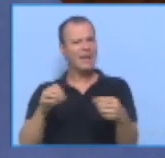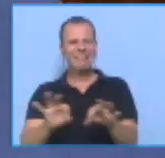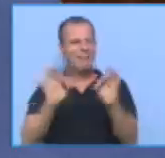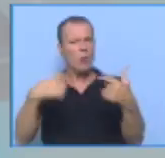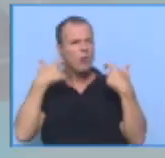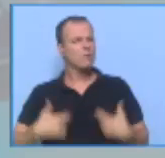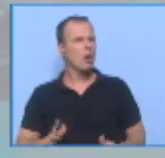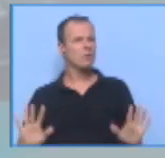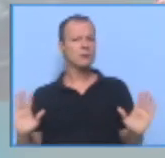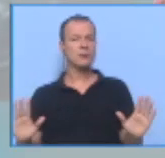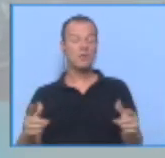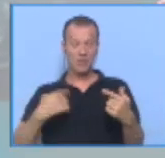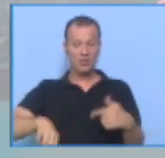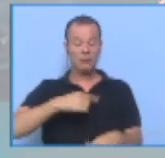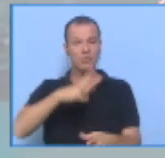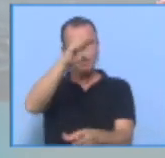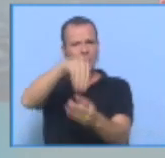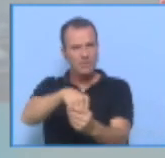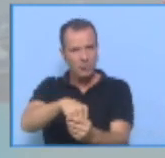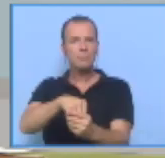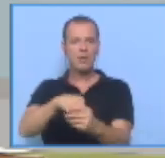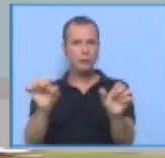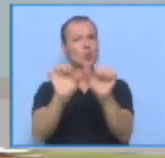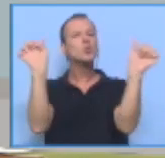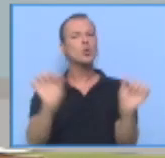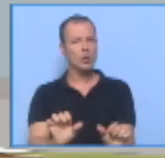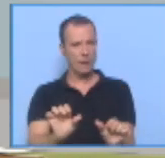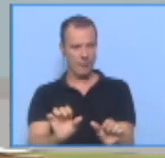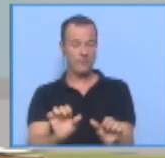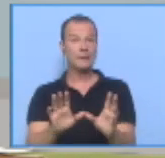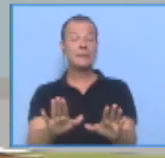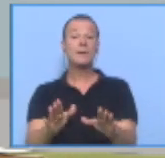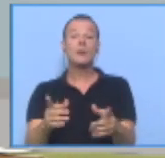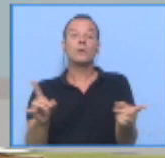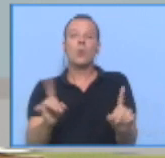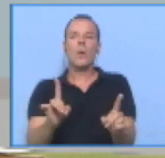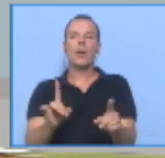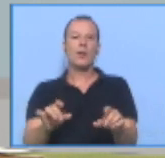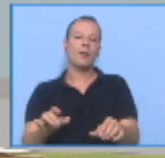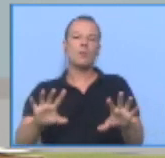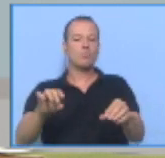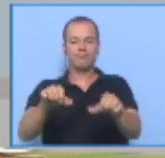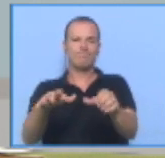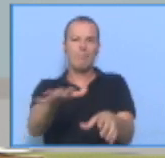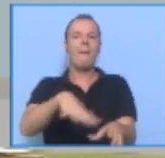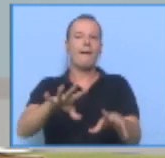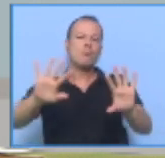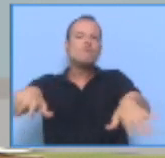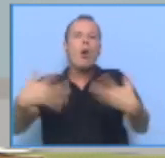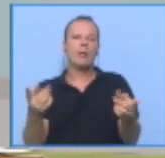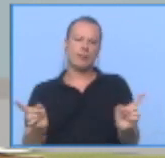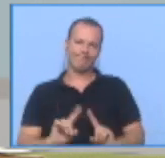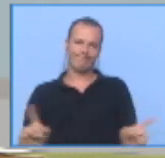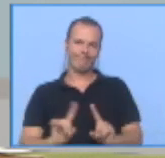nisso nós somos também parte deste sistema. Não somos uma parte qualquer, não é? A responsabilidade da